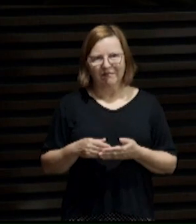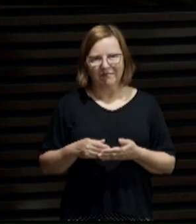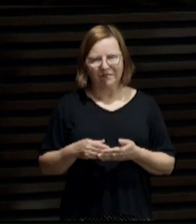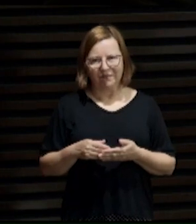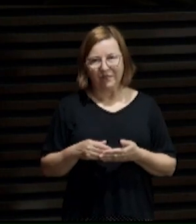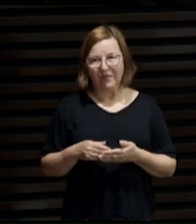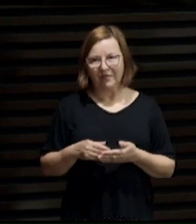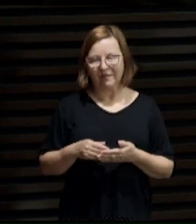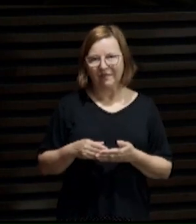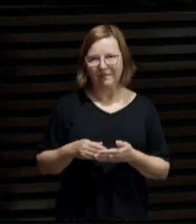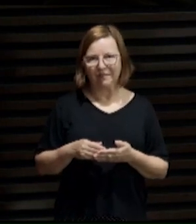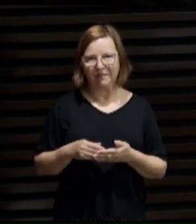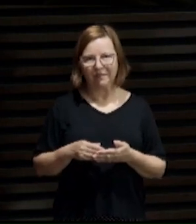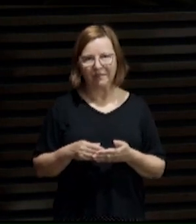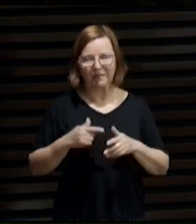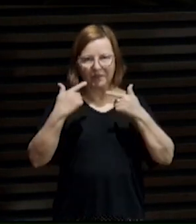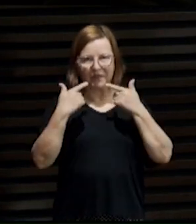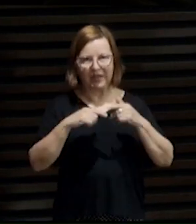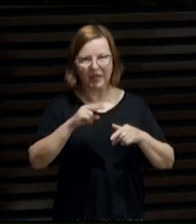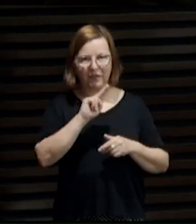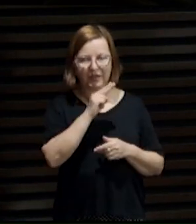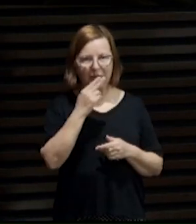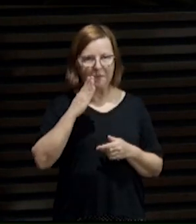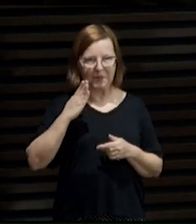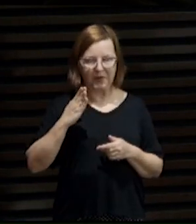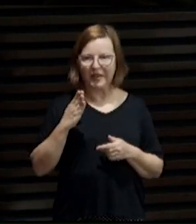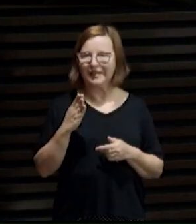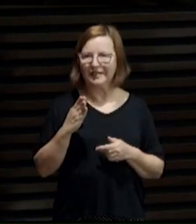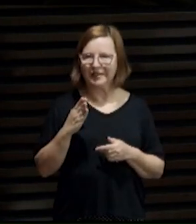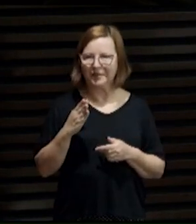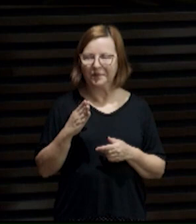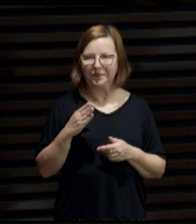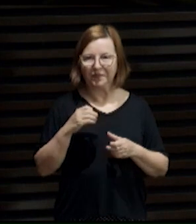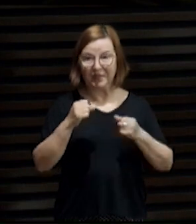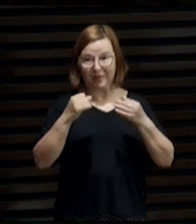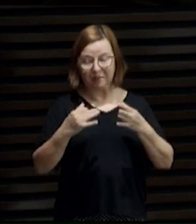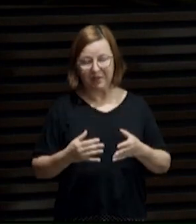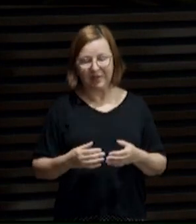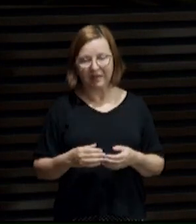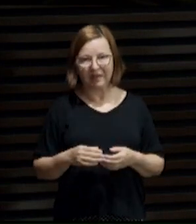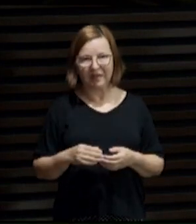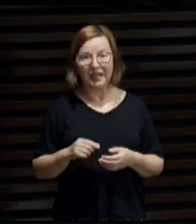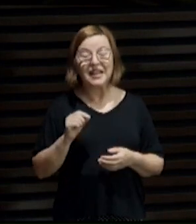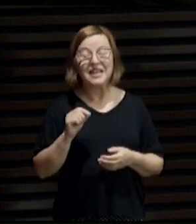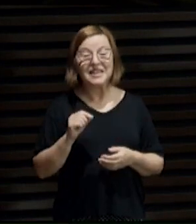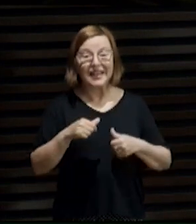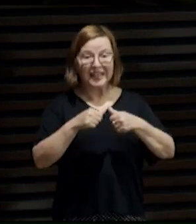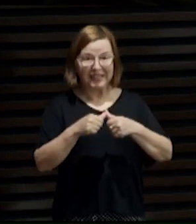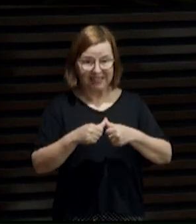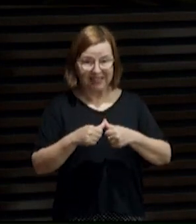do tema. Qual é a responsabilidade maior, ou sobre quem está esta responsabilidade, para que